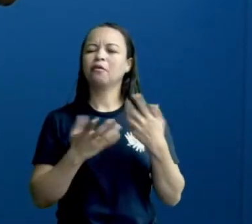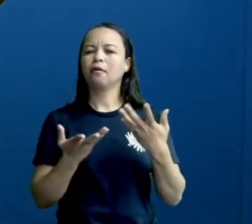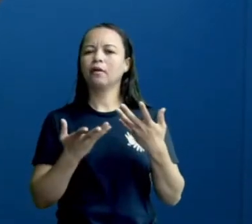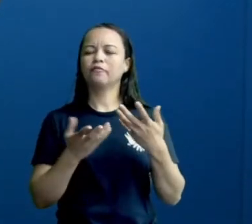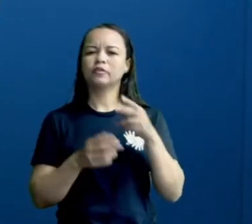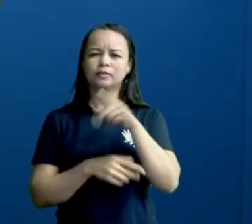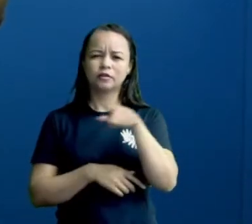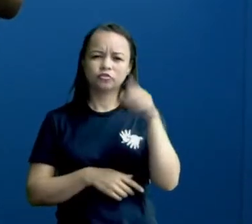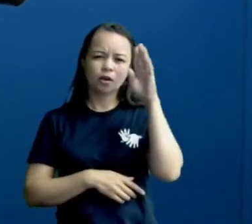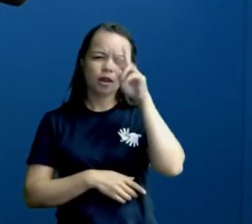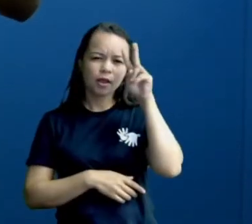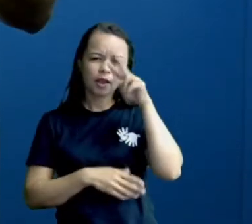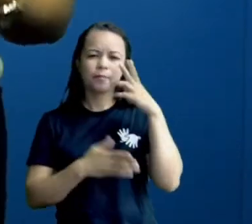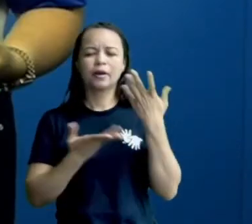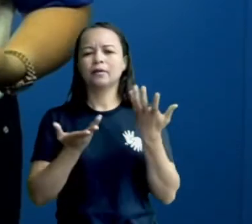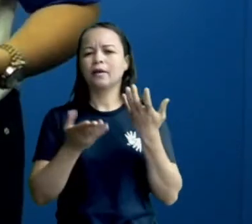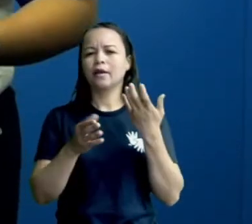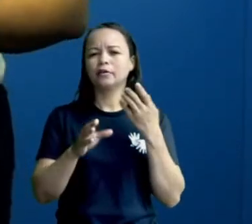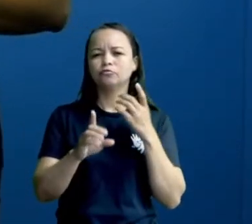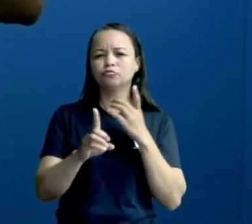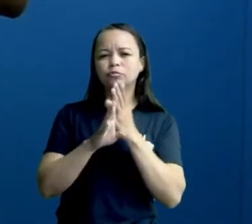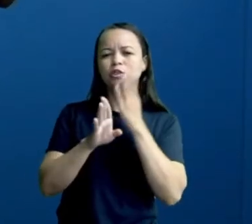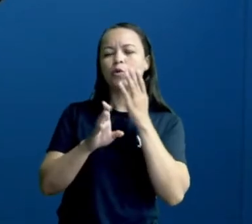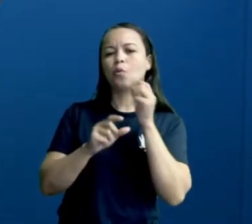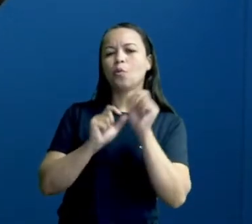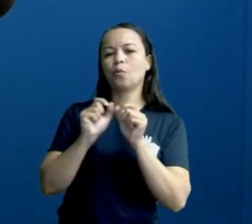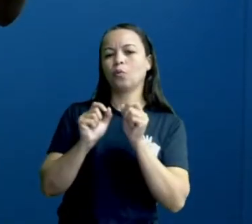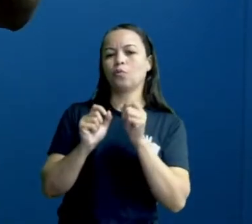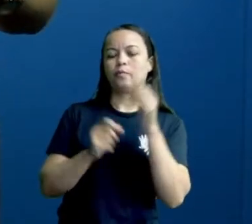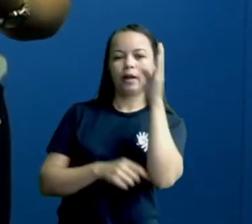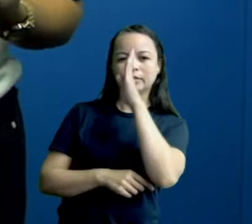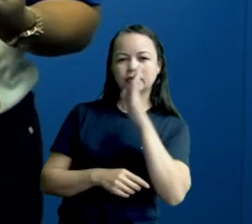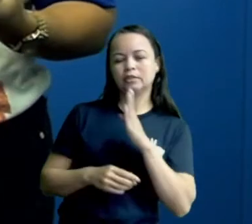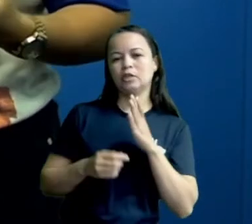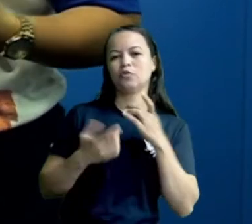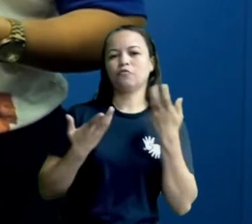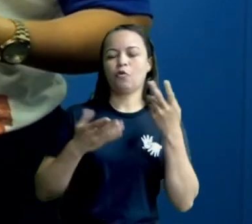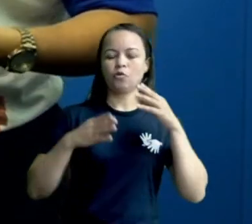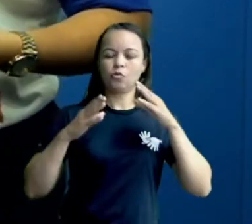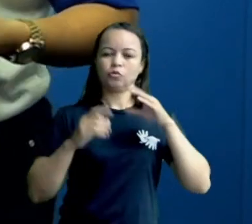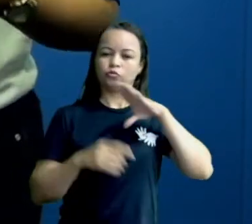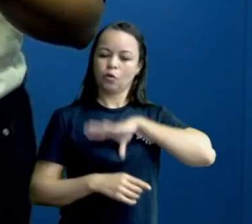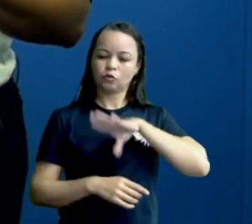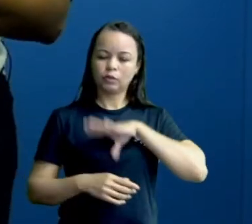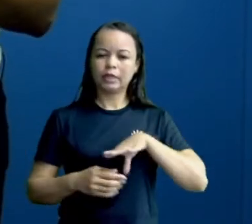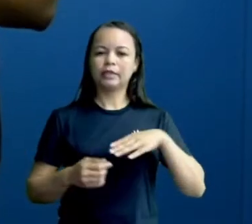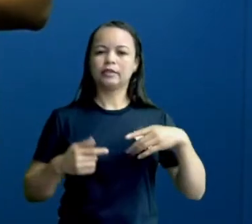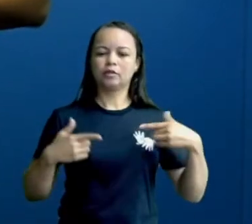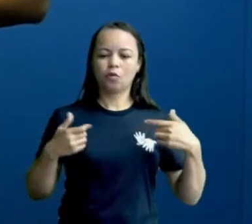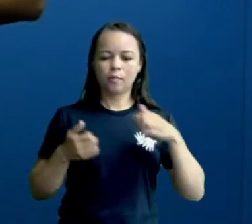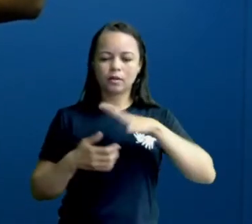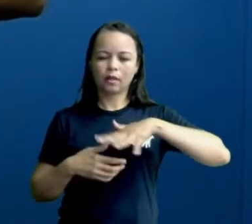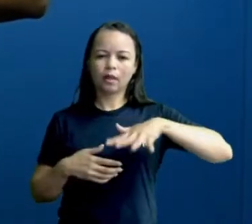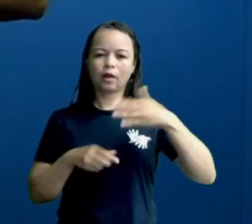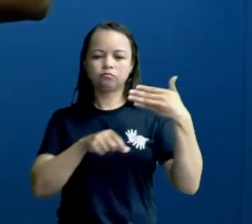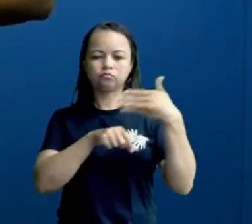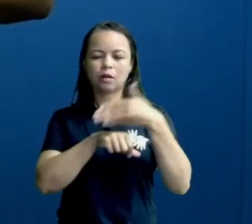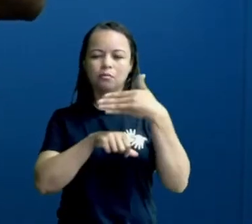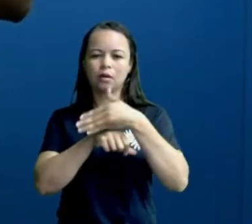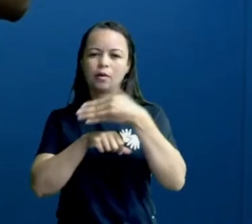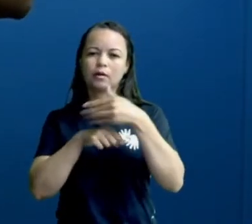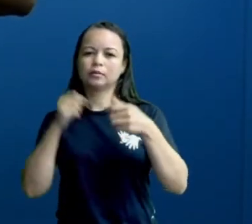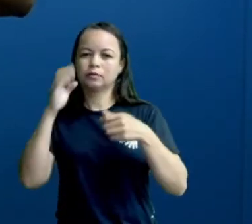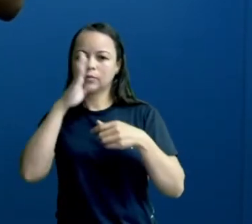quem descobriu o Brasil foram os portugueses e eles foram tomando conta da terra? Então, naquela época, o